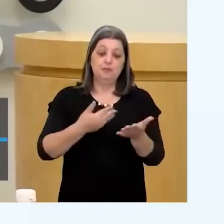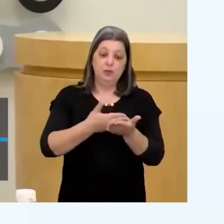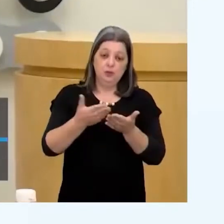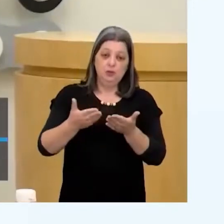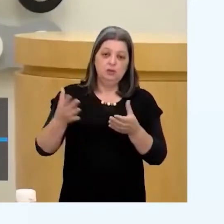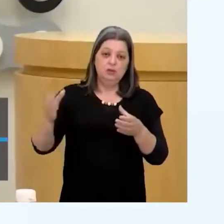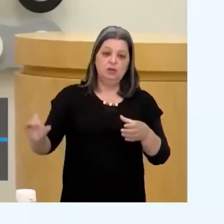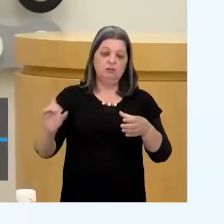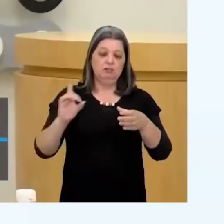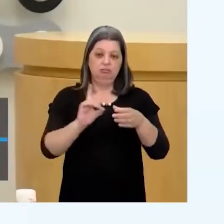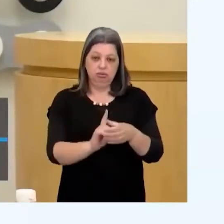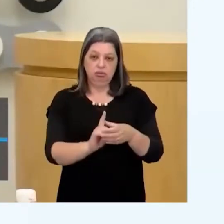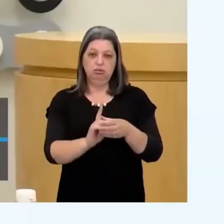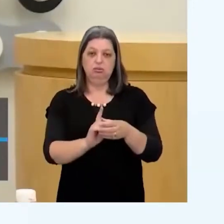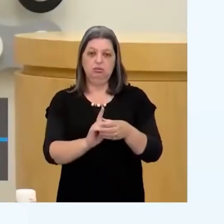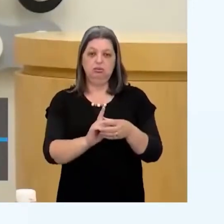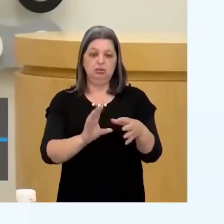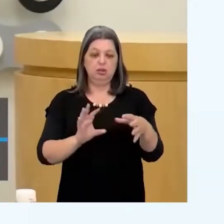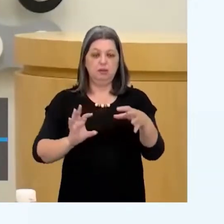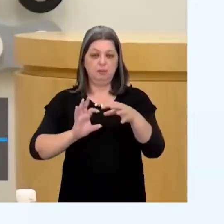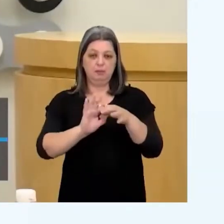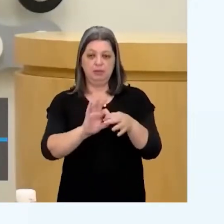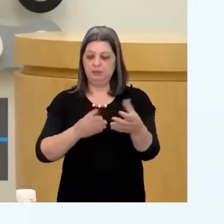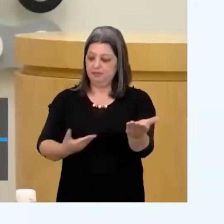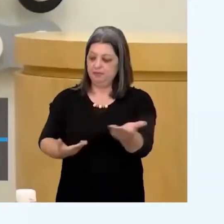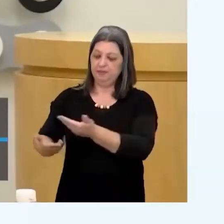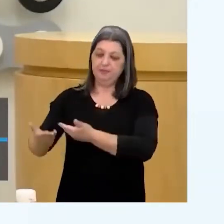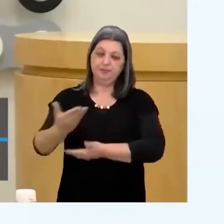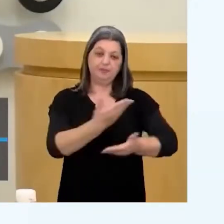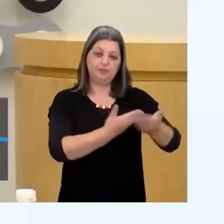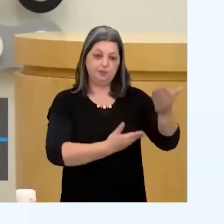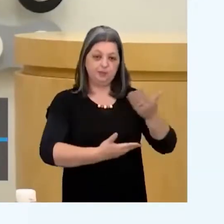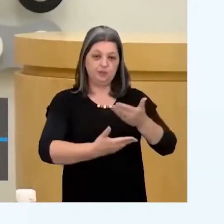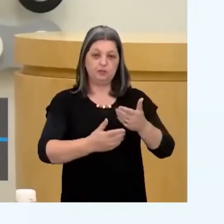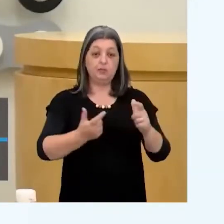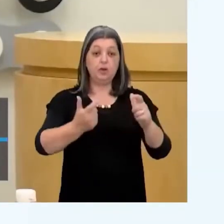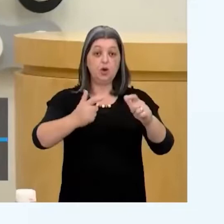integrar essa coletividade. E ali virou um